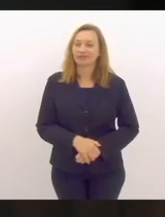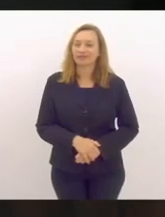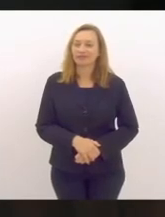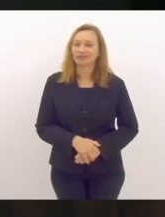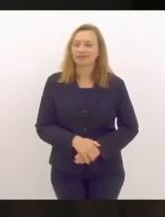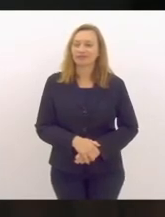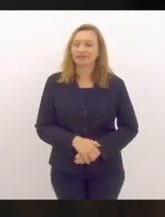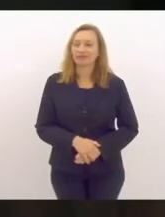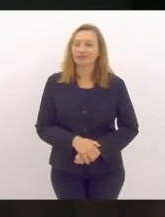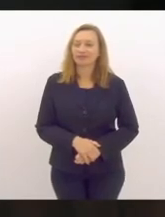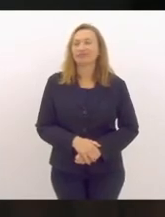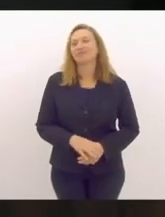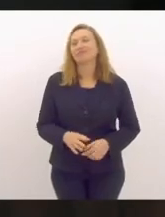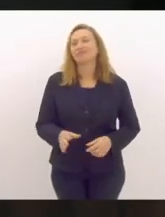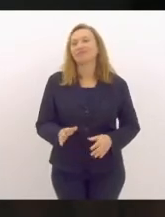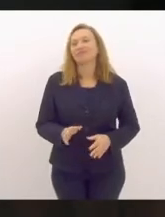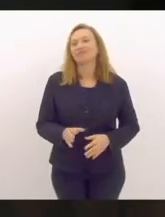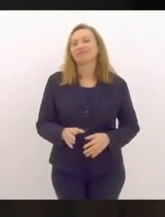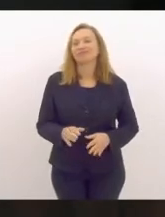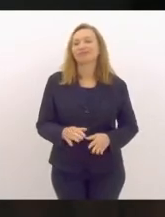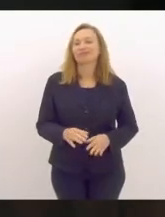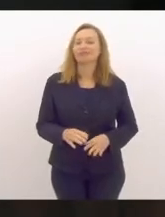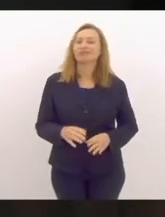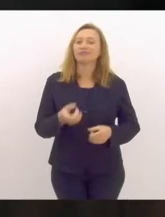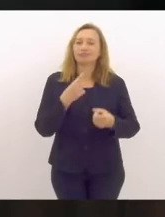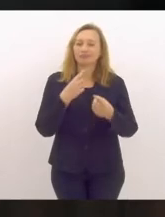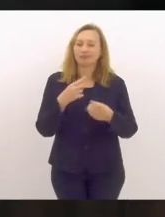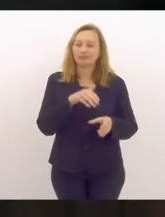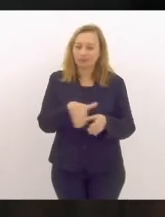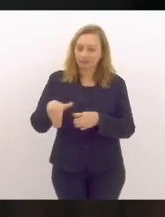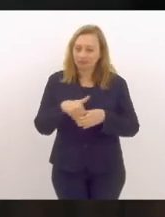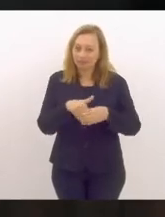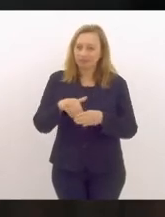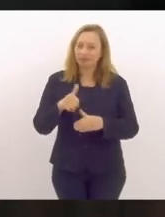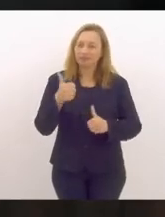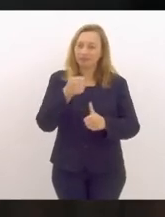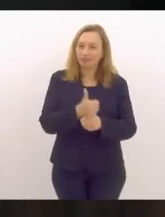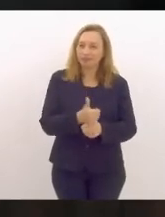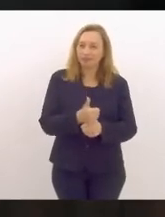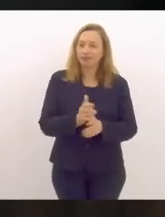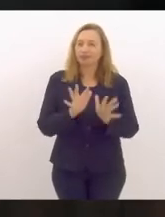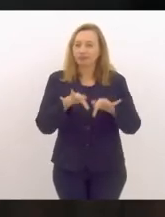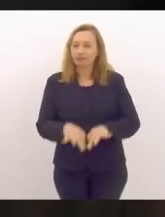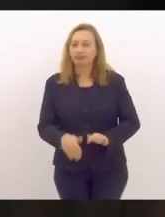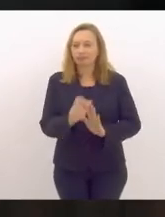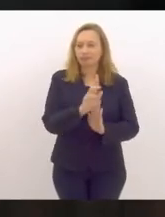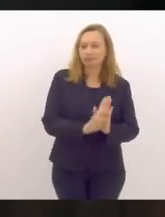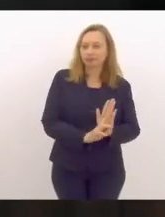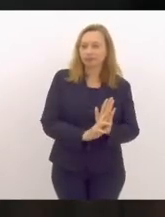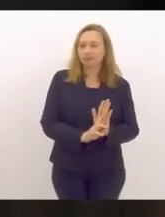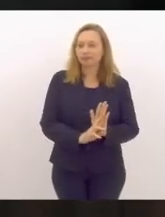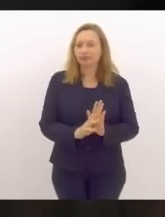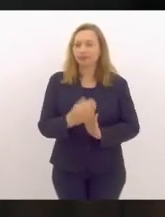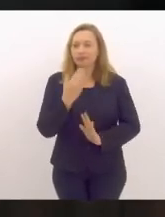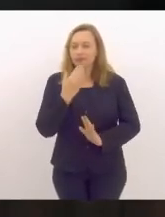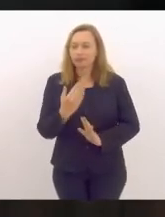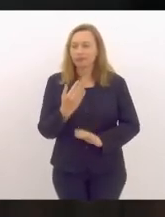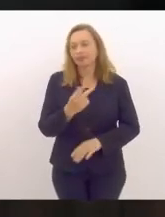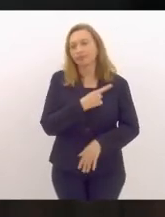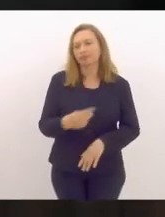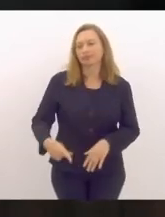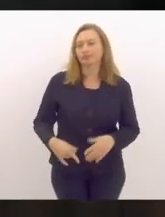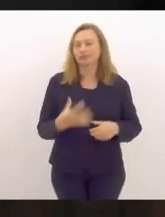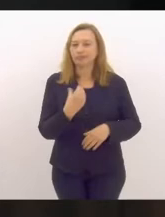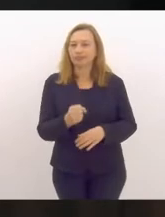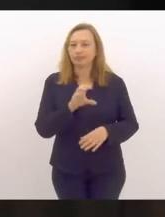Com os pareceres emitidos em votação substitutivo, conforme a final de redação que a presidência defere na Comissão de